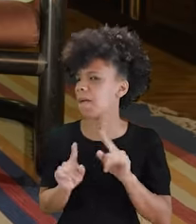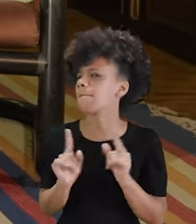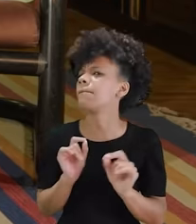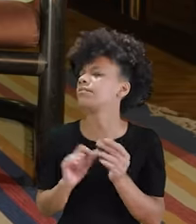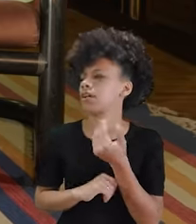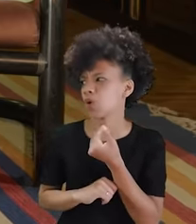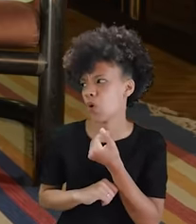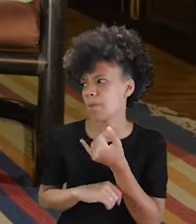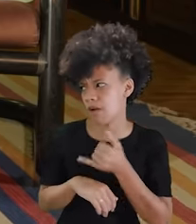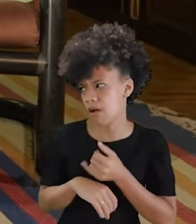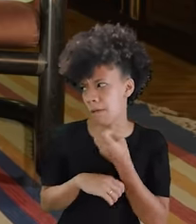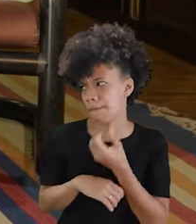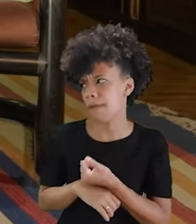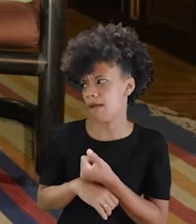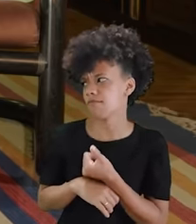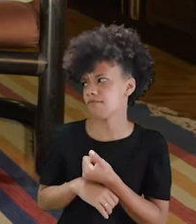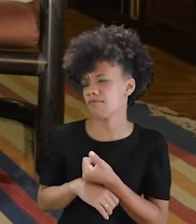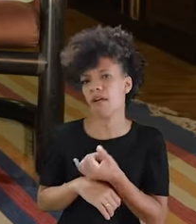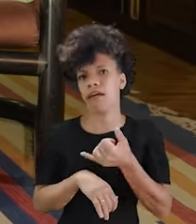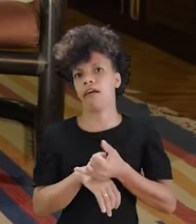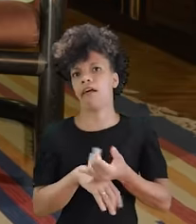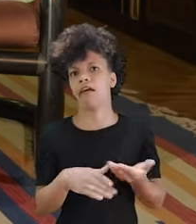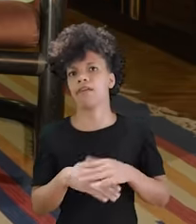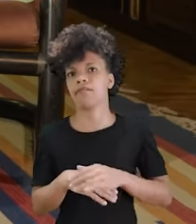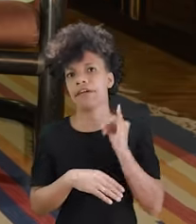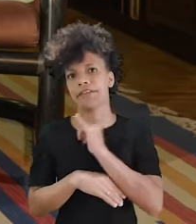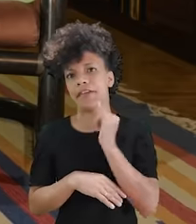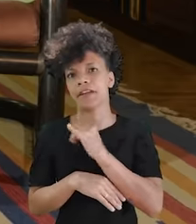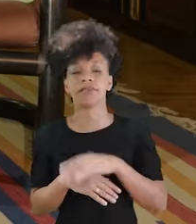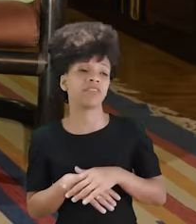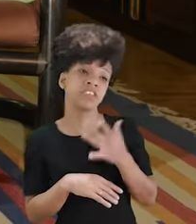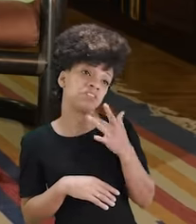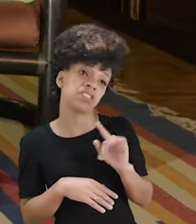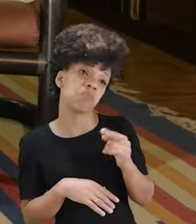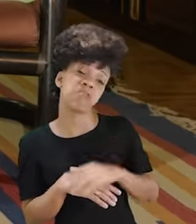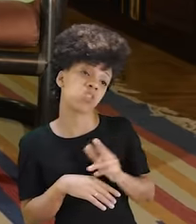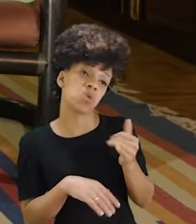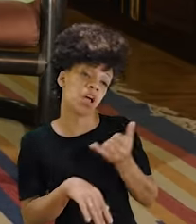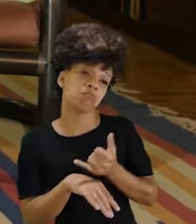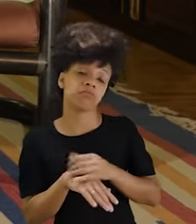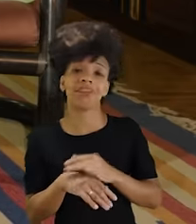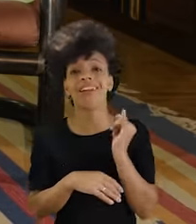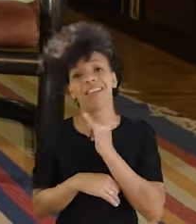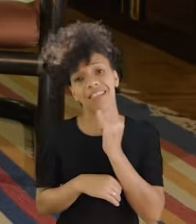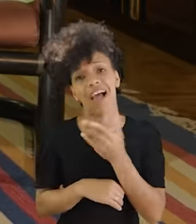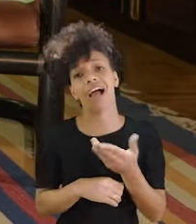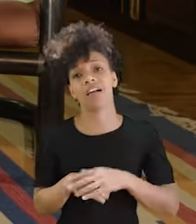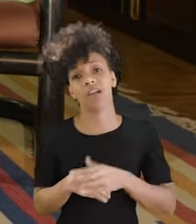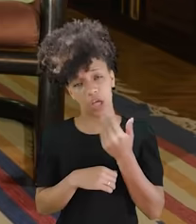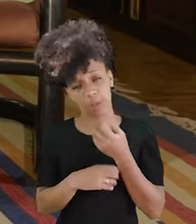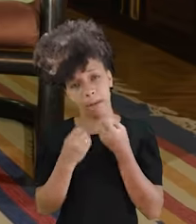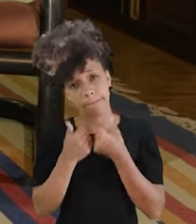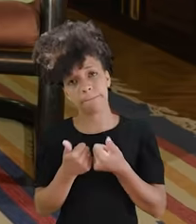Itália acho que ele vai ele é da Itália irmão caramba italiano com ninguém e aí vem o bem todos os